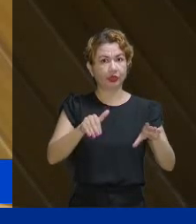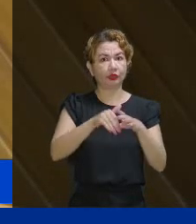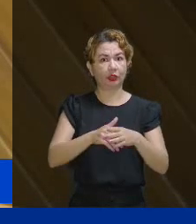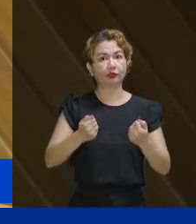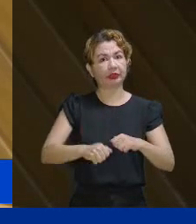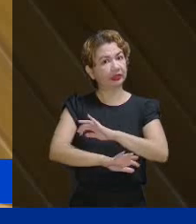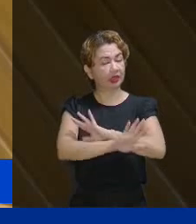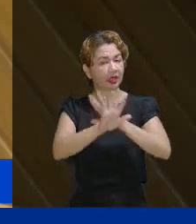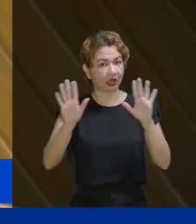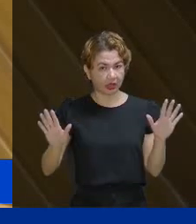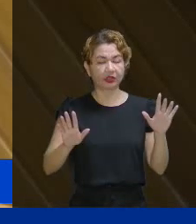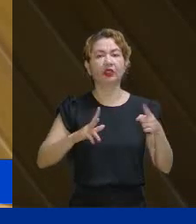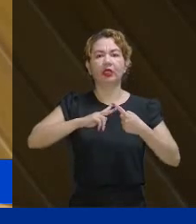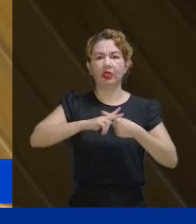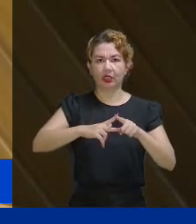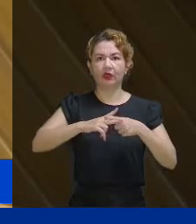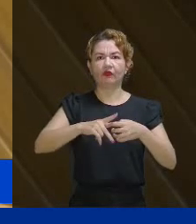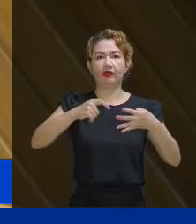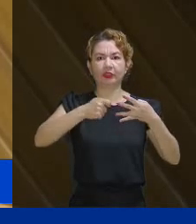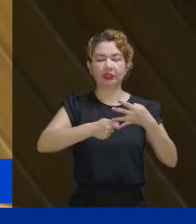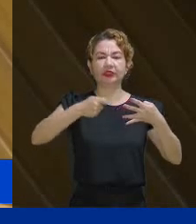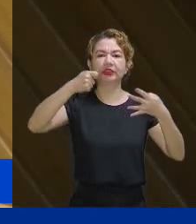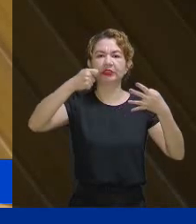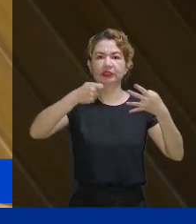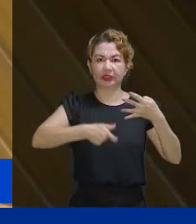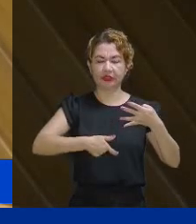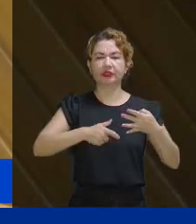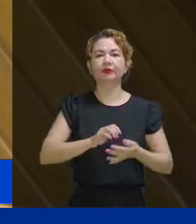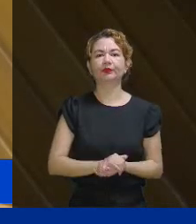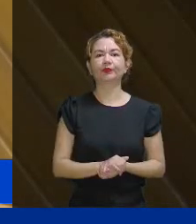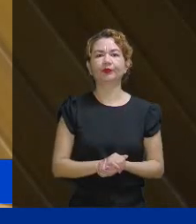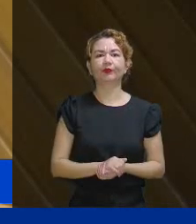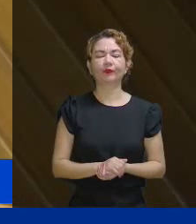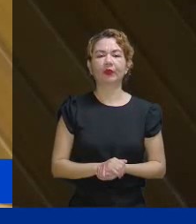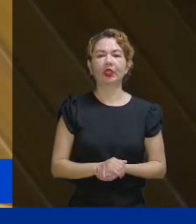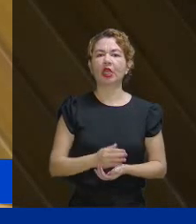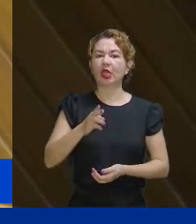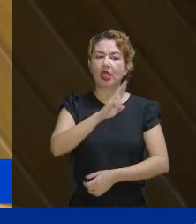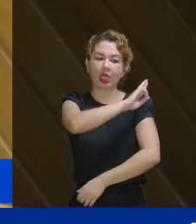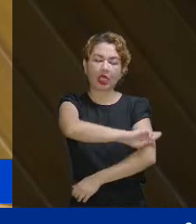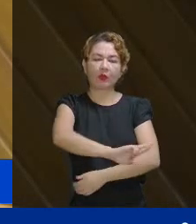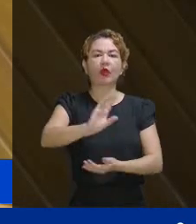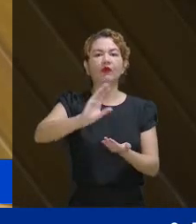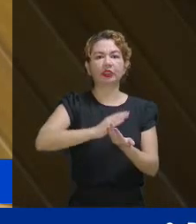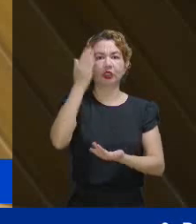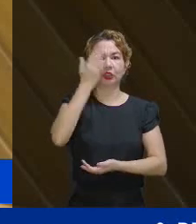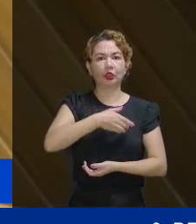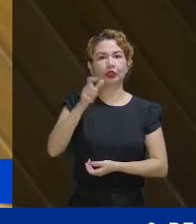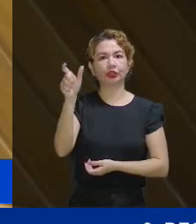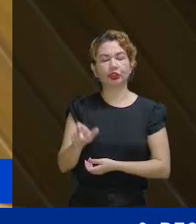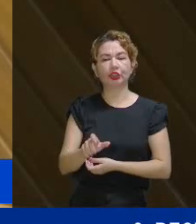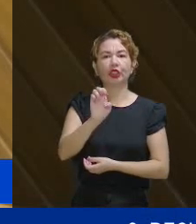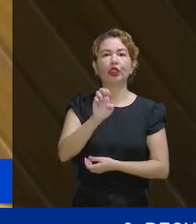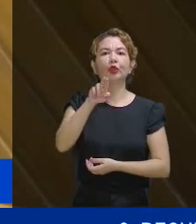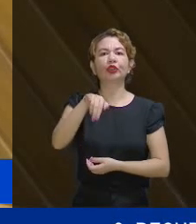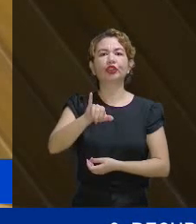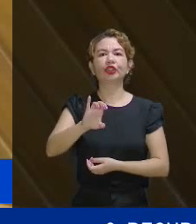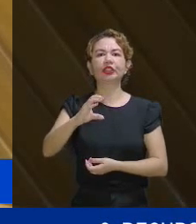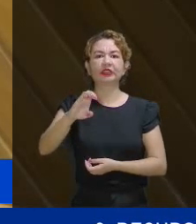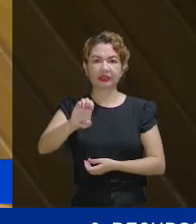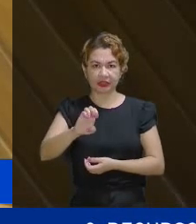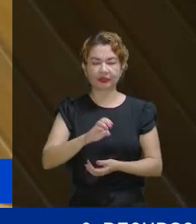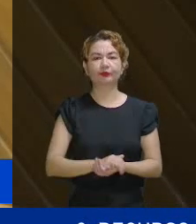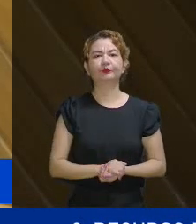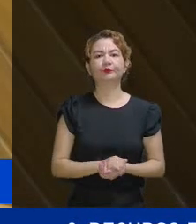final, requereu a reforma da sentença para julgar desaprovadas as contas de Eunice Magave Ramos,